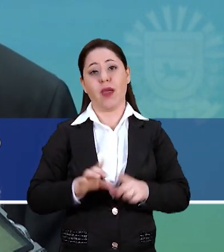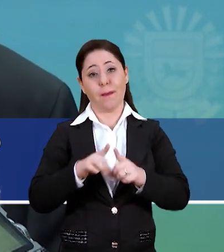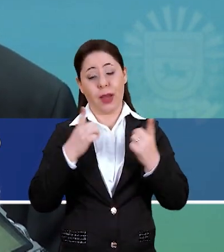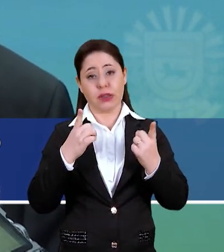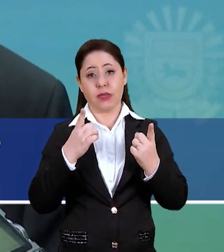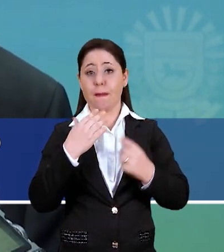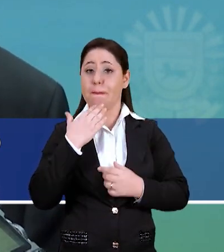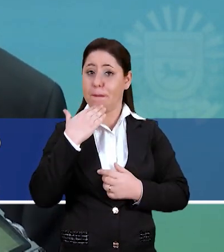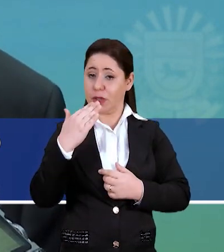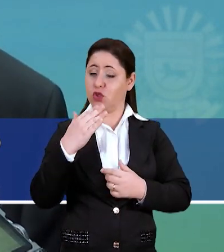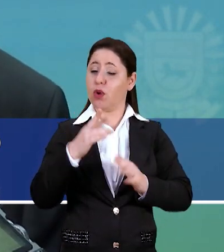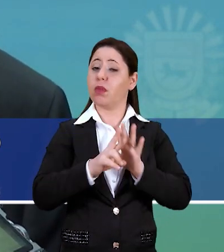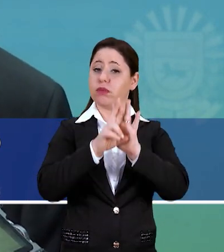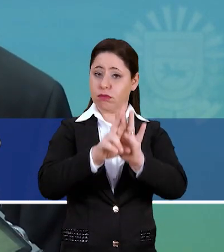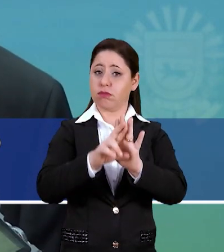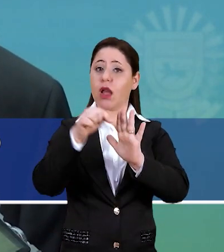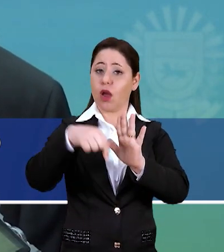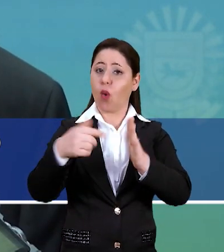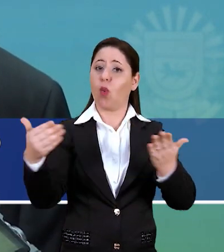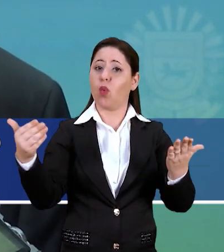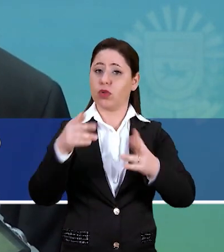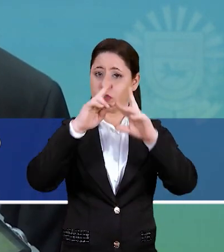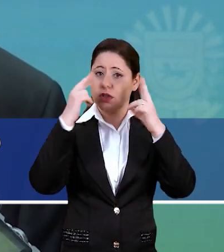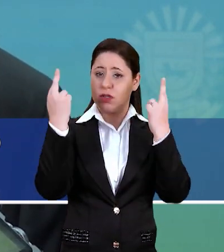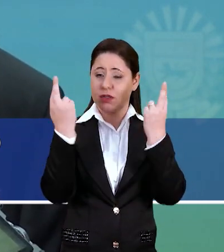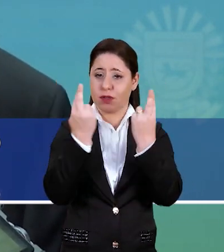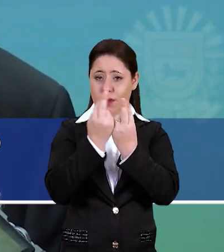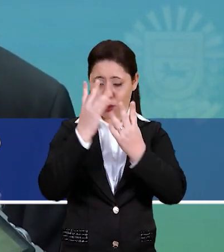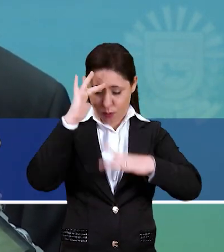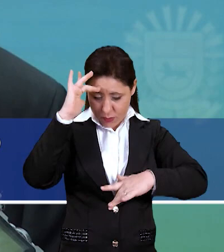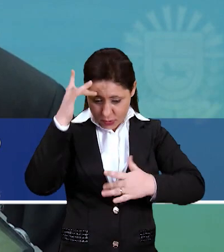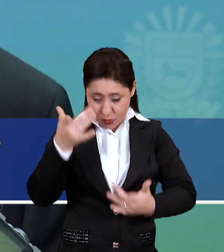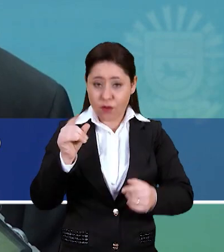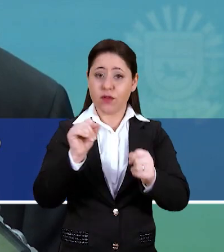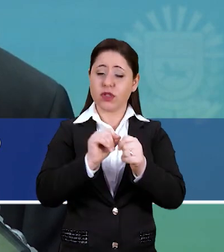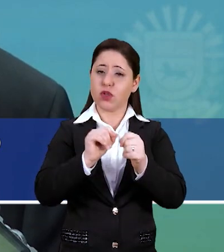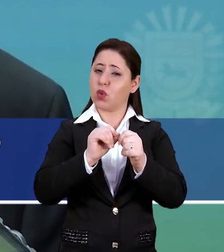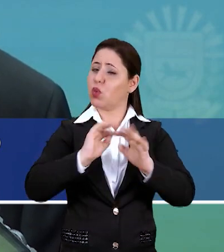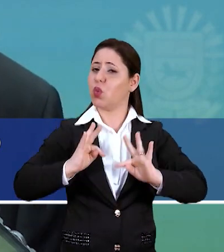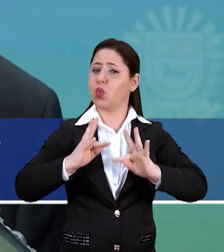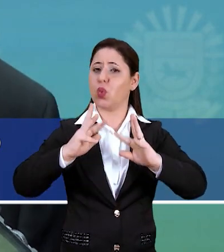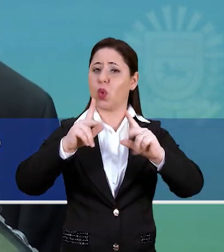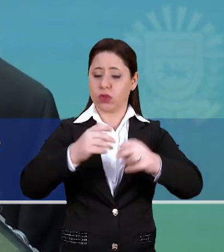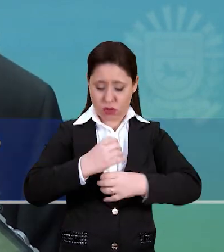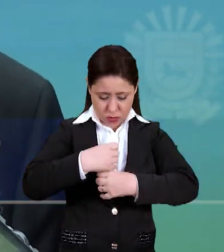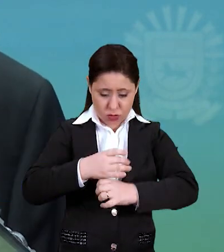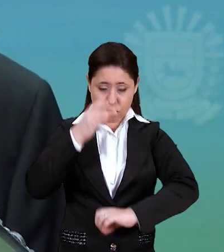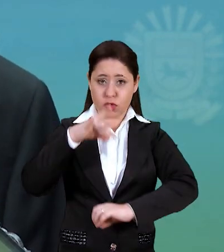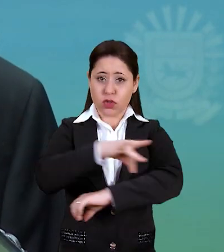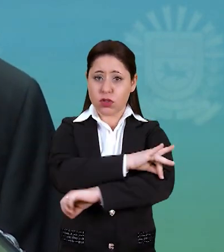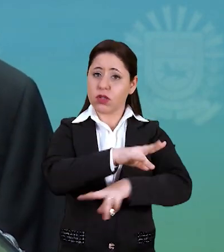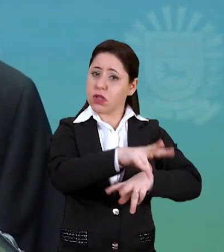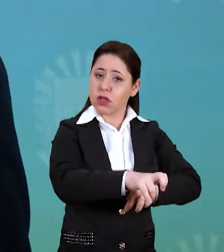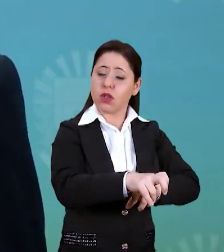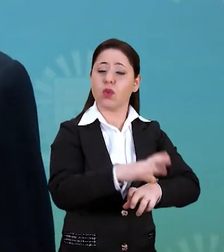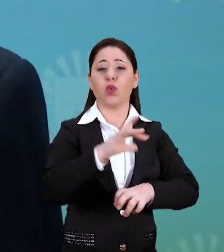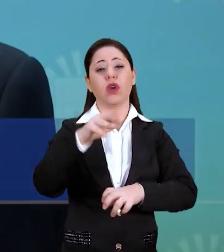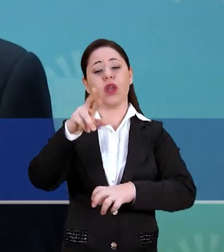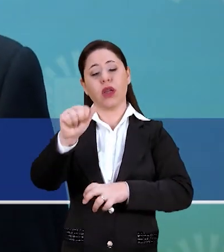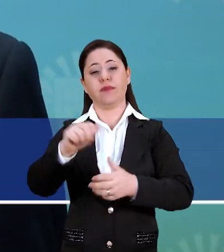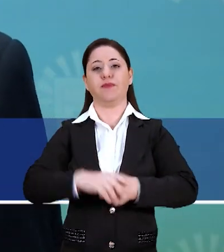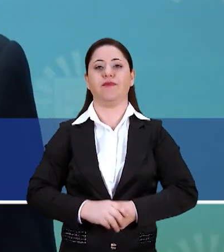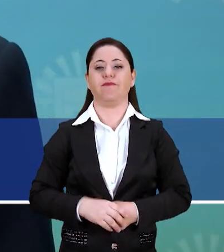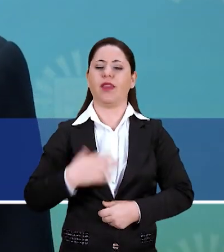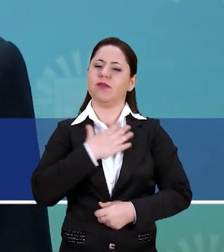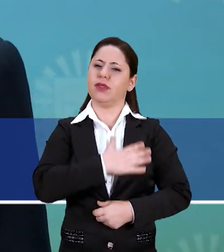que me mandou representá-lo nessa homenagem que nós estamos fazendo para todos os engenheiros civis e agrônomos do CREA. É uma